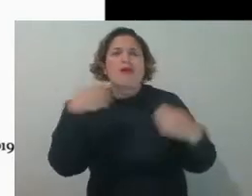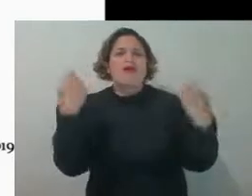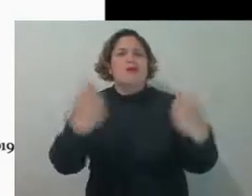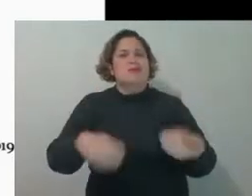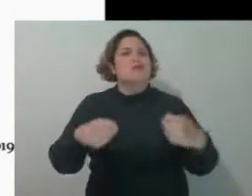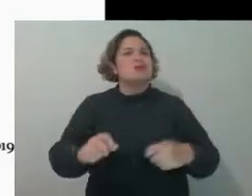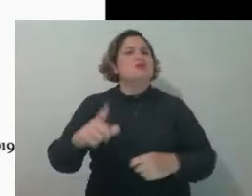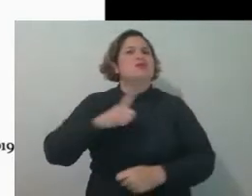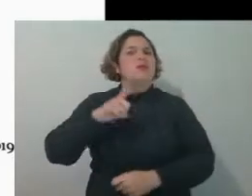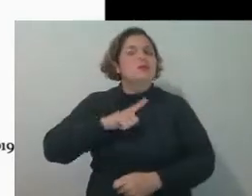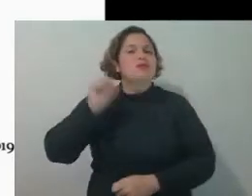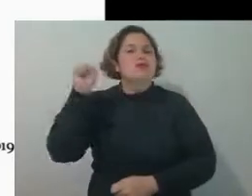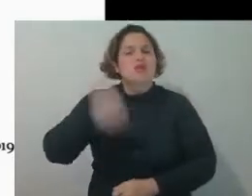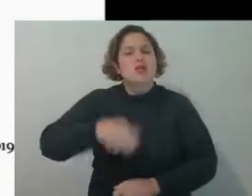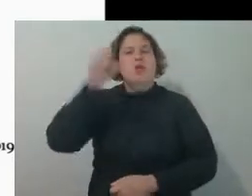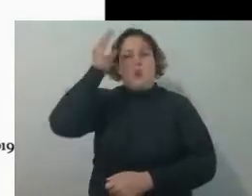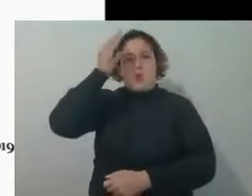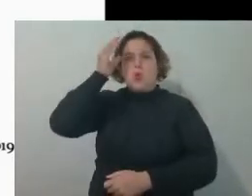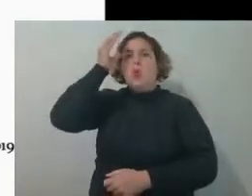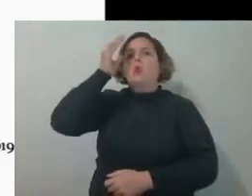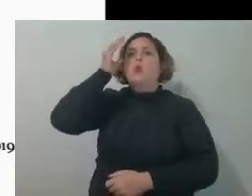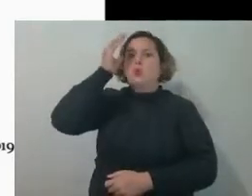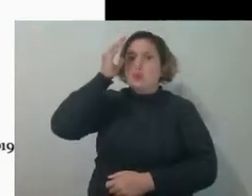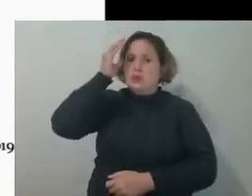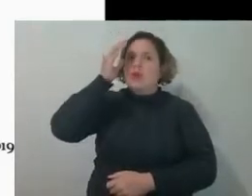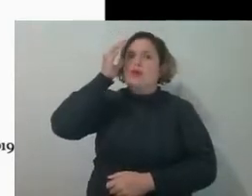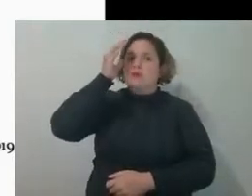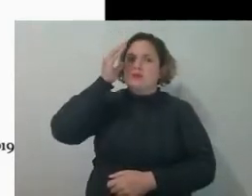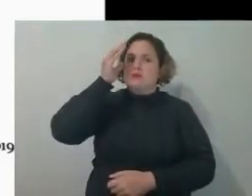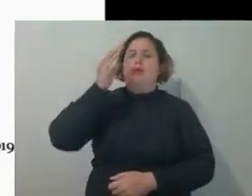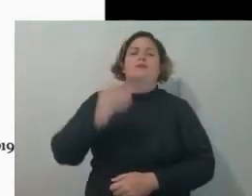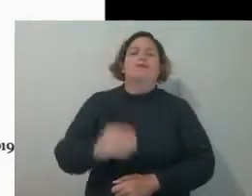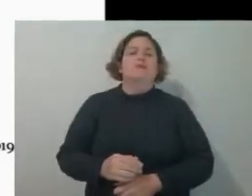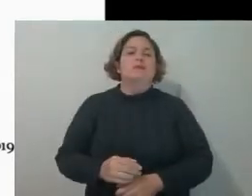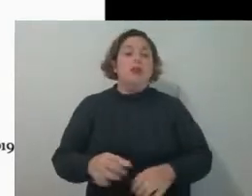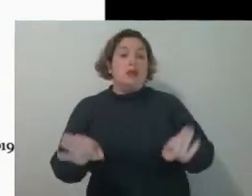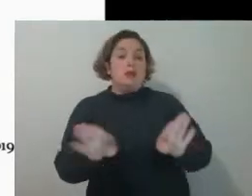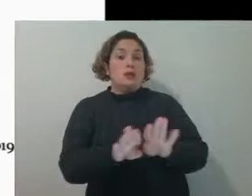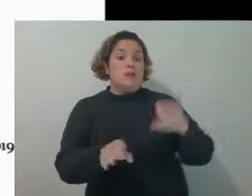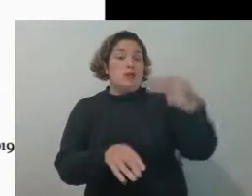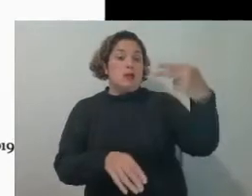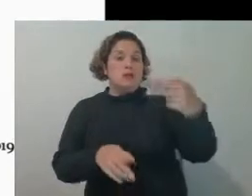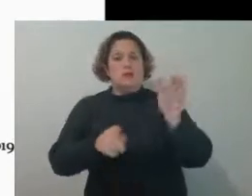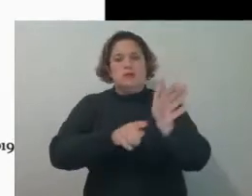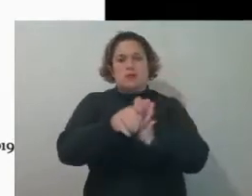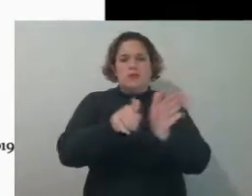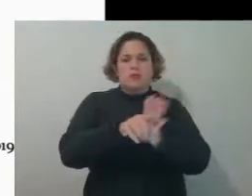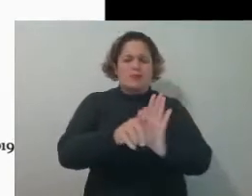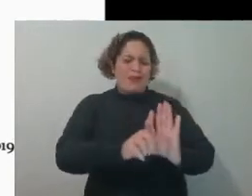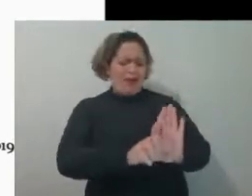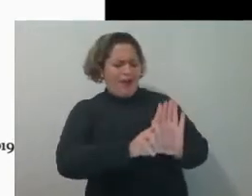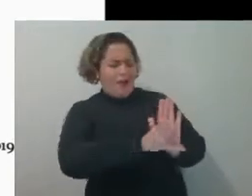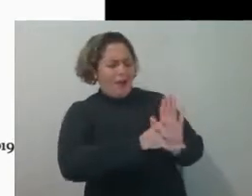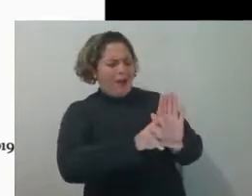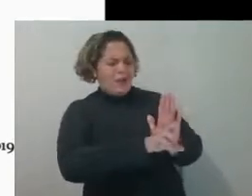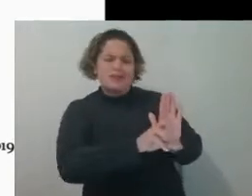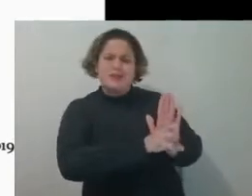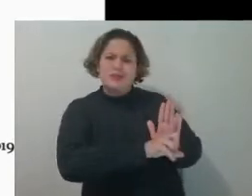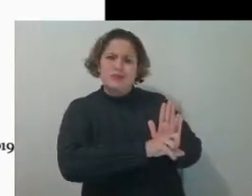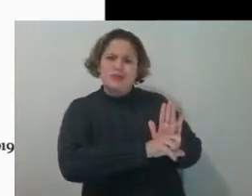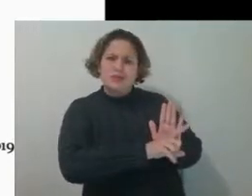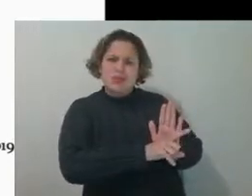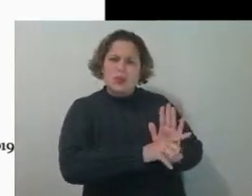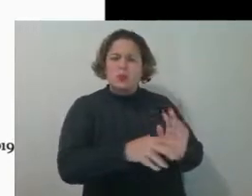estejam conscientes, podem. A segunda pergunta é se a legislação atual